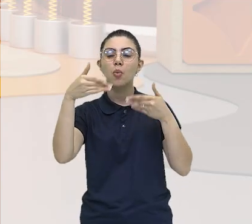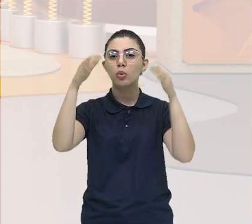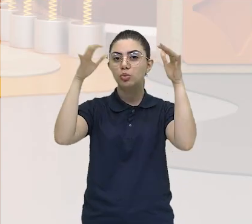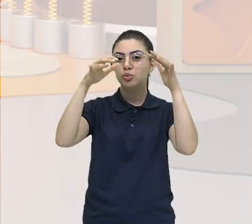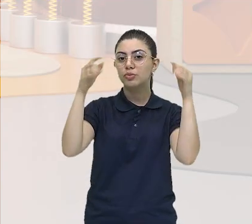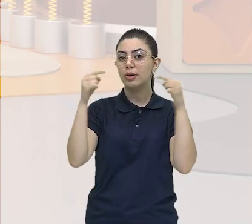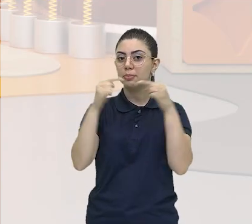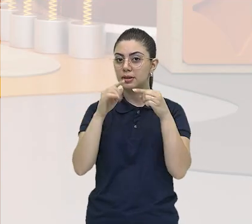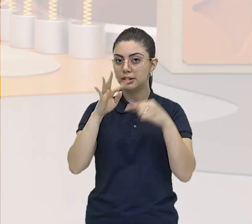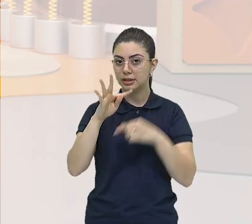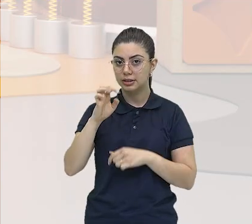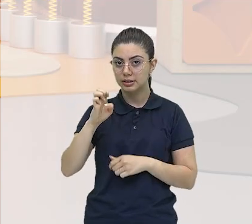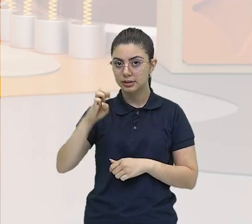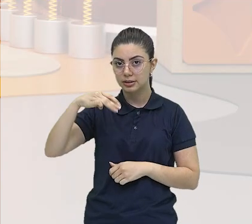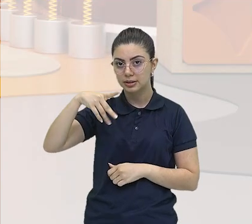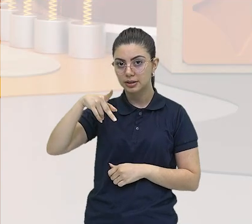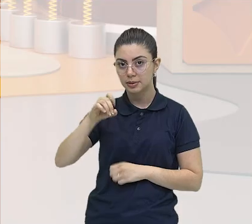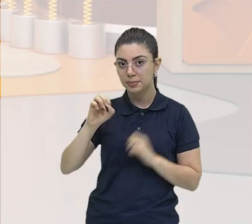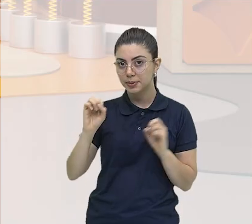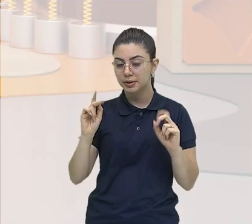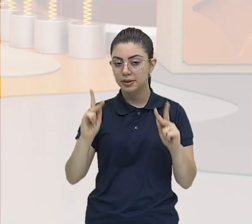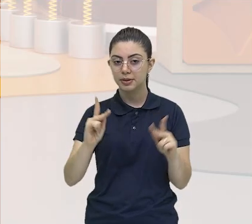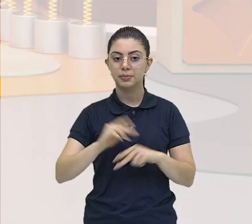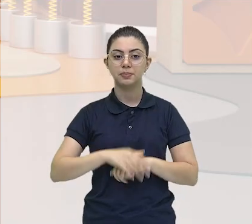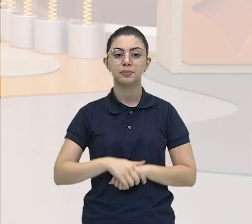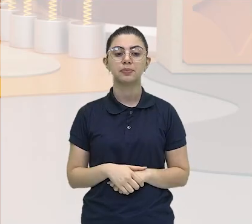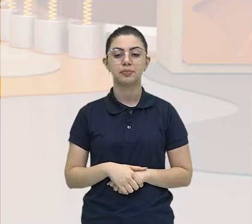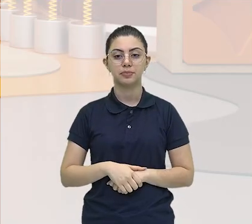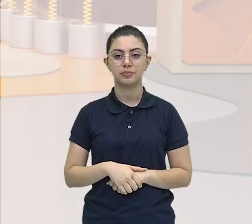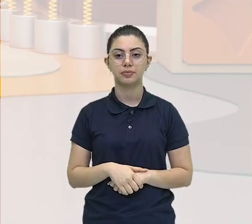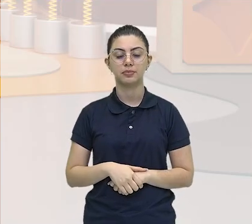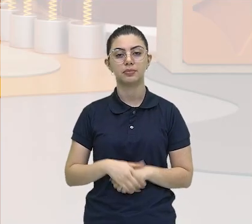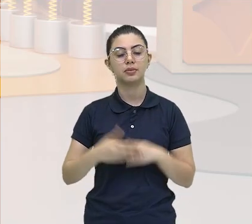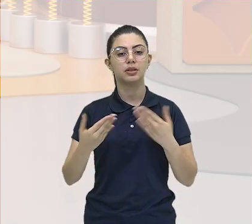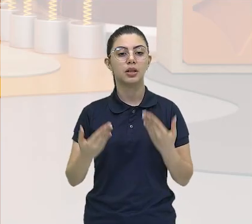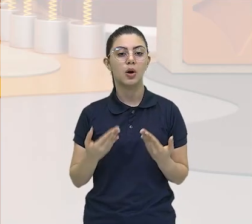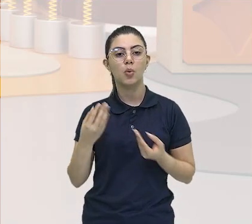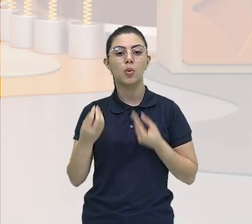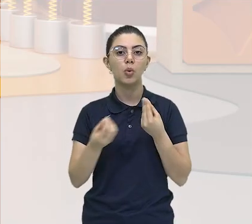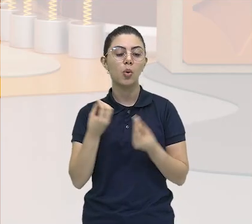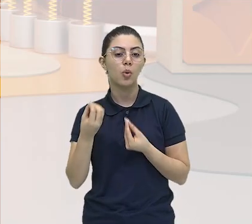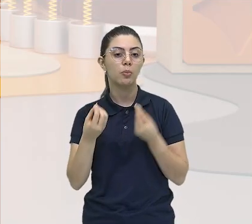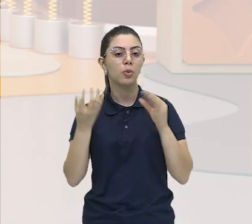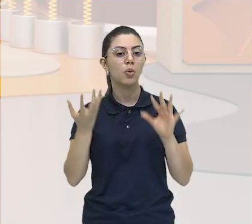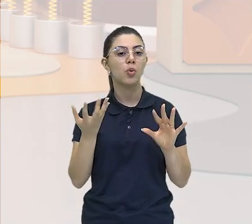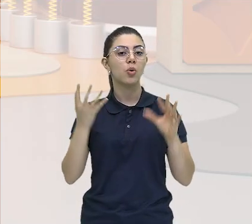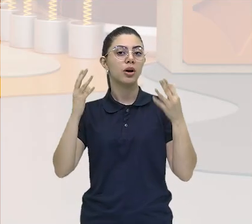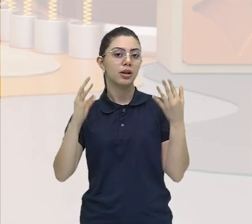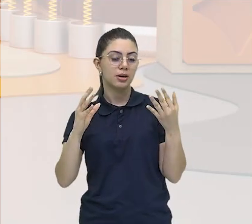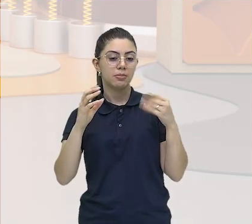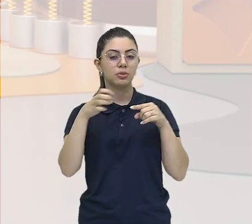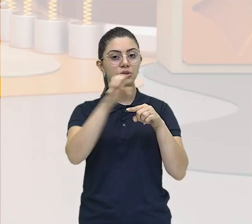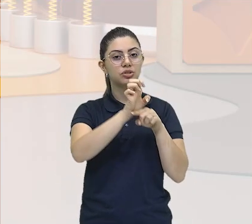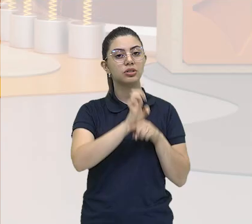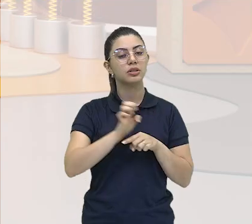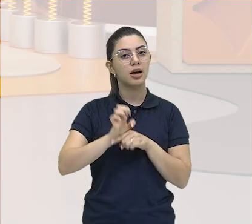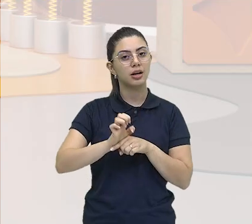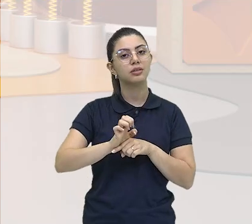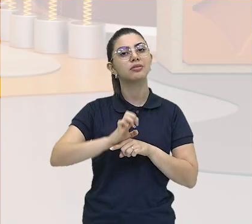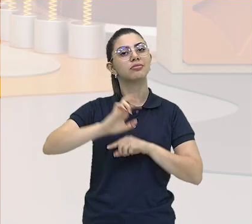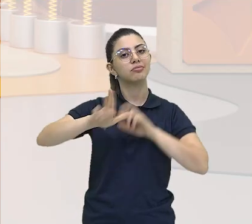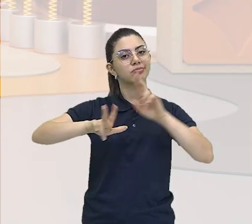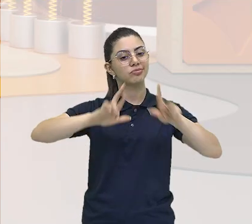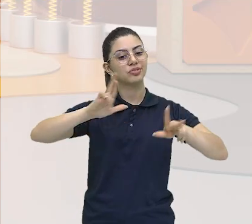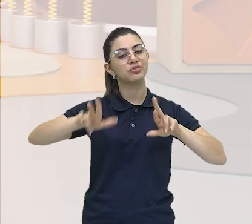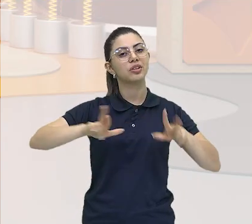bom? Os estados atmosféricos, do tempo atmosférico no caso, e as condições do clima vão variar conforme as condições